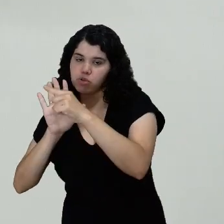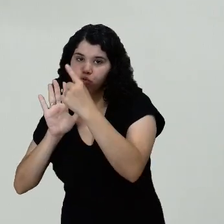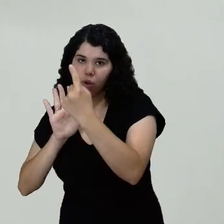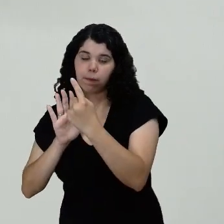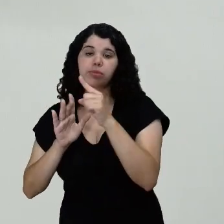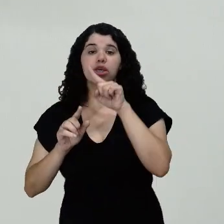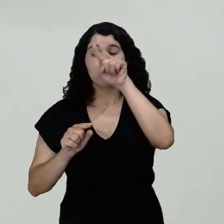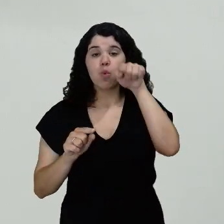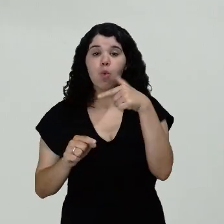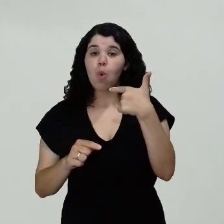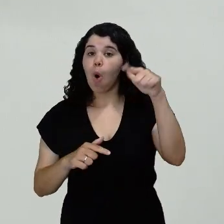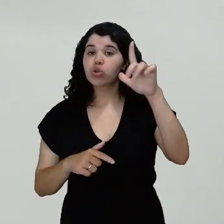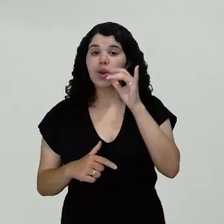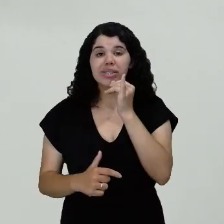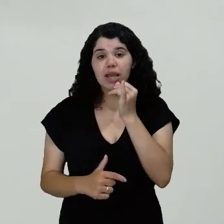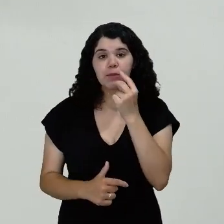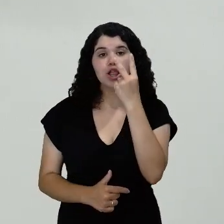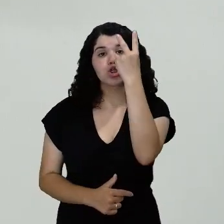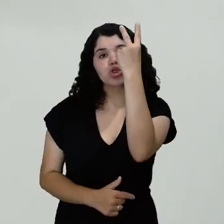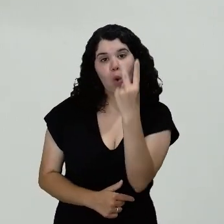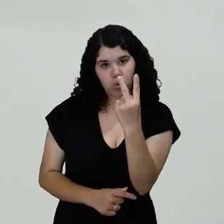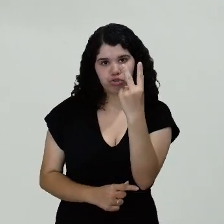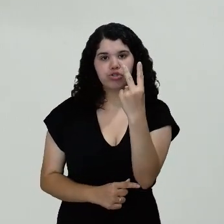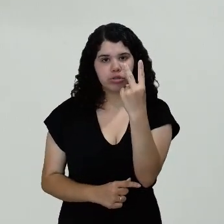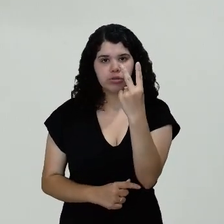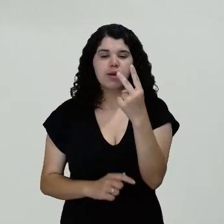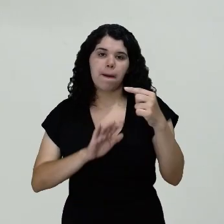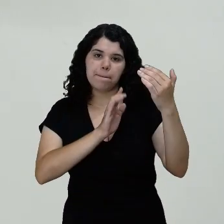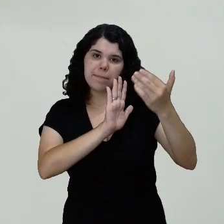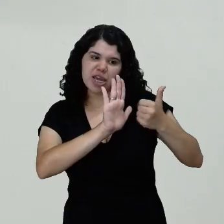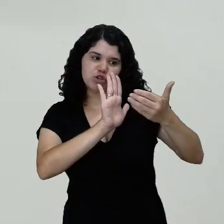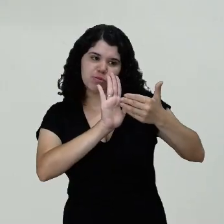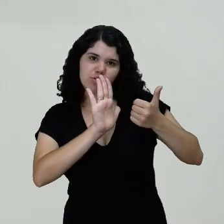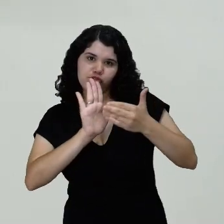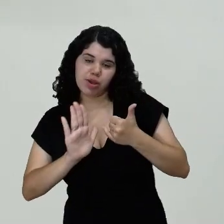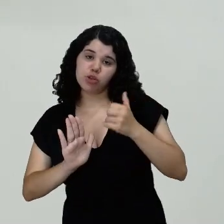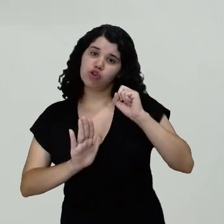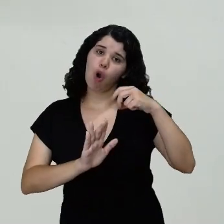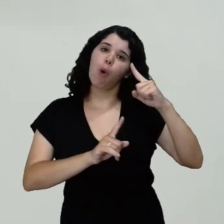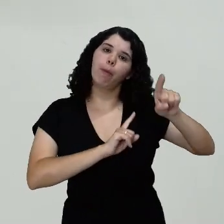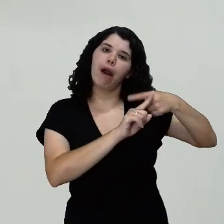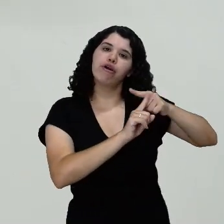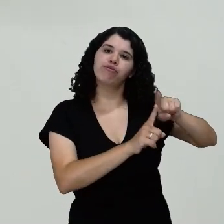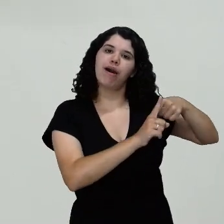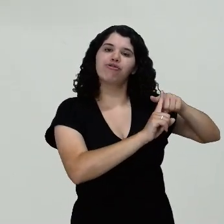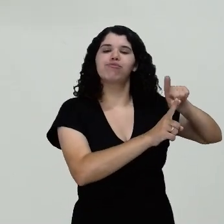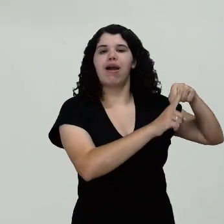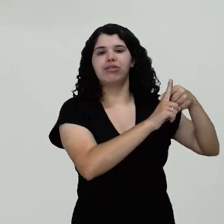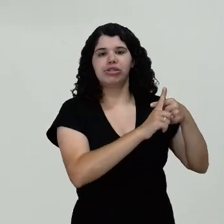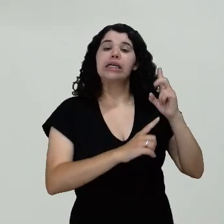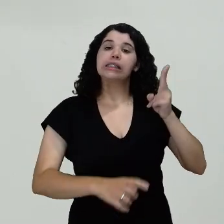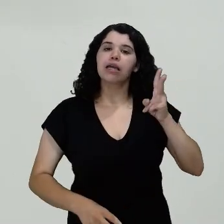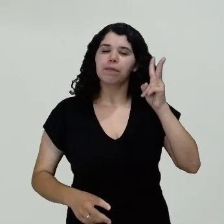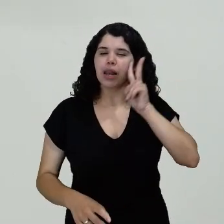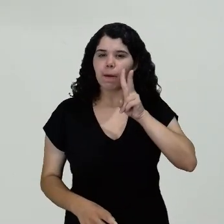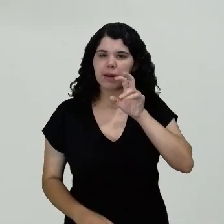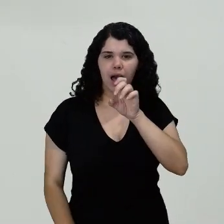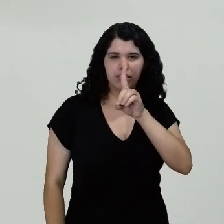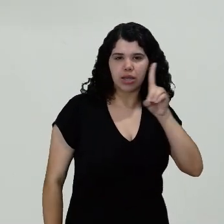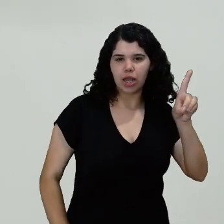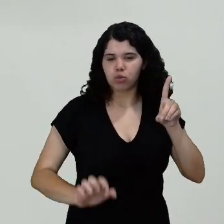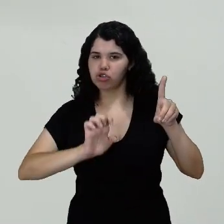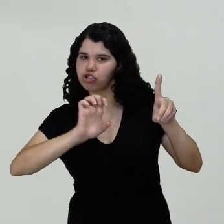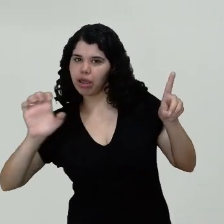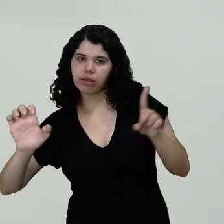um ponto para o outro, a gente passa a 2 unidades. Positivo para o lado direito, negativo para o lado